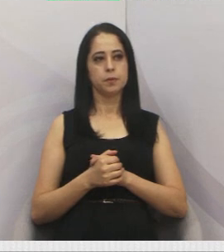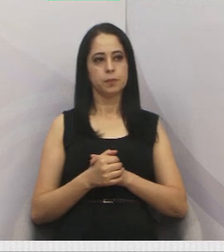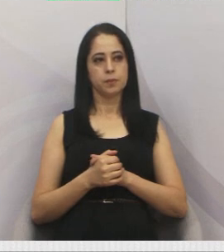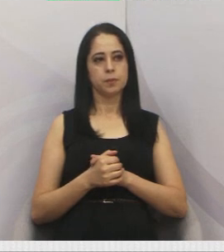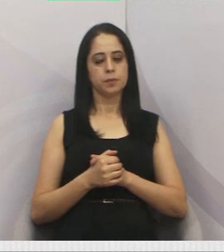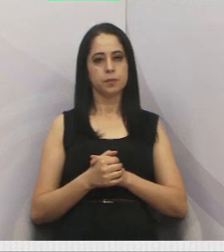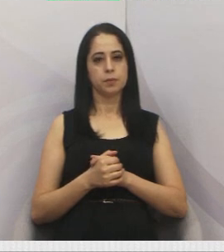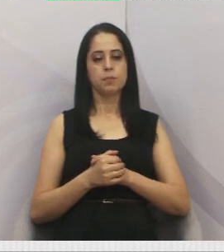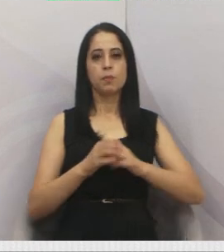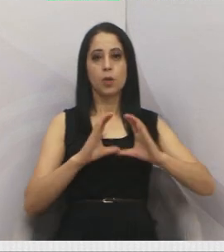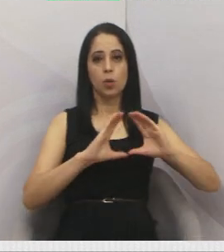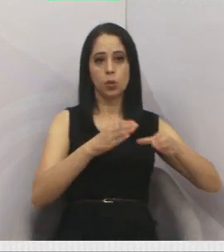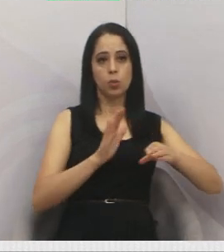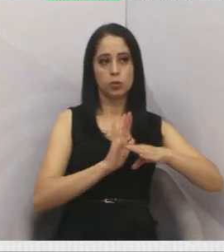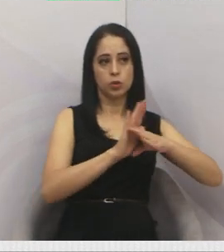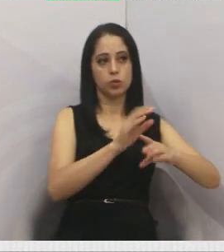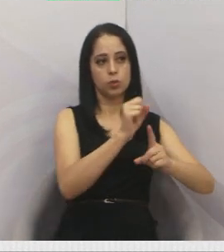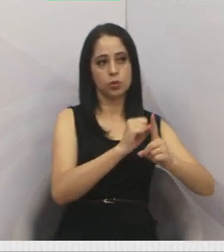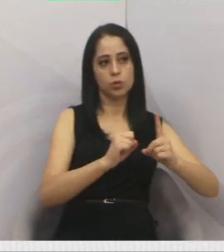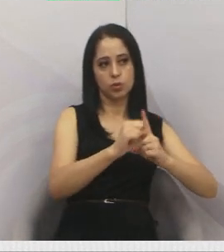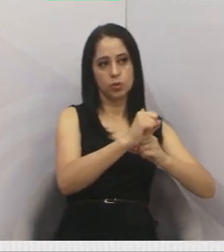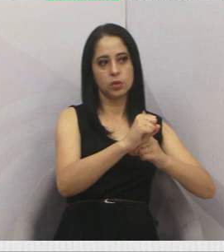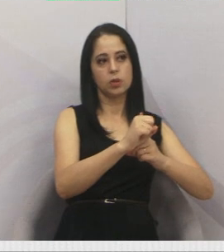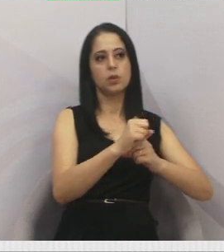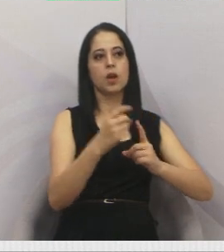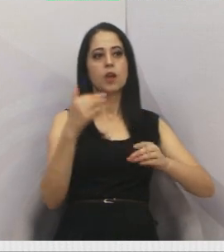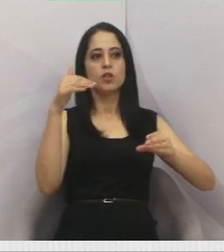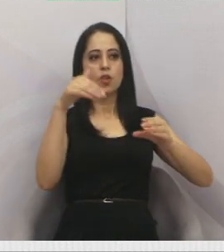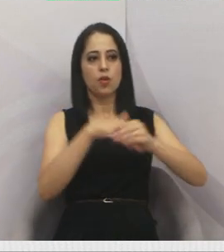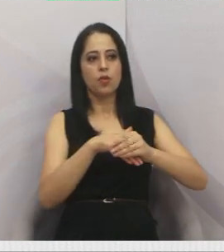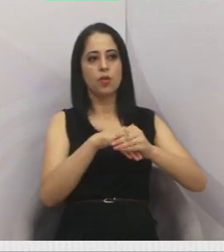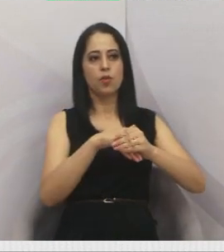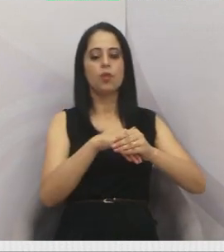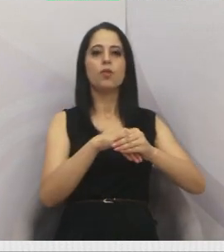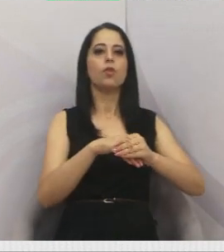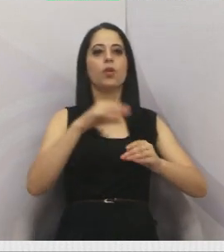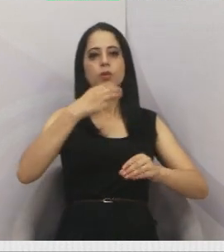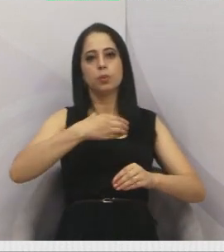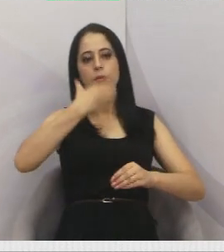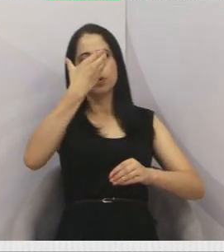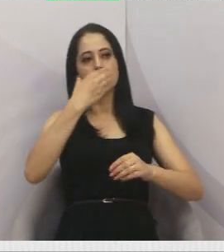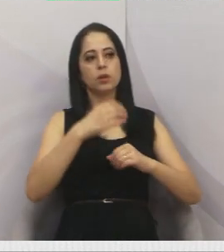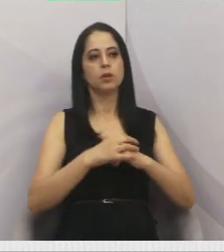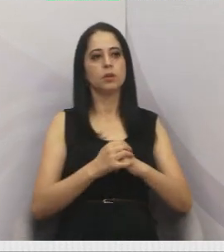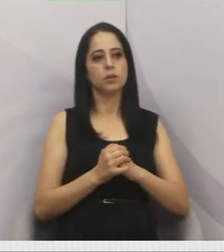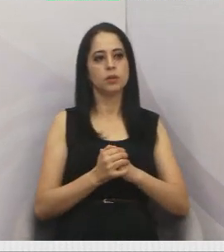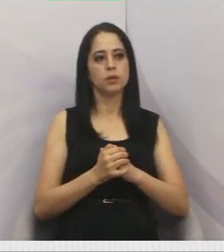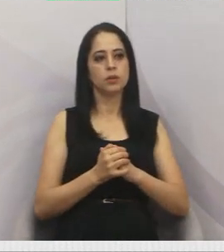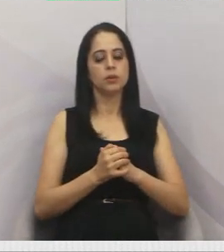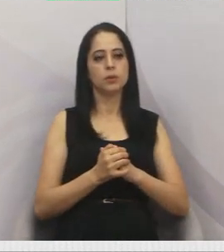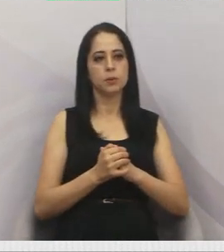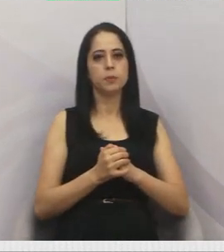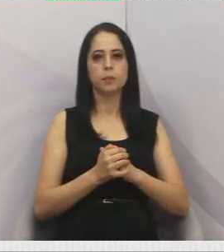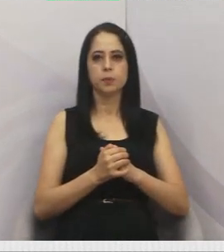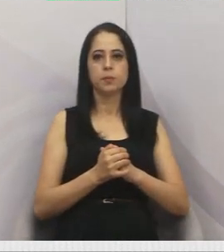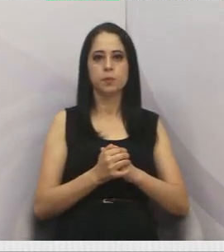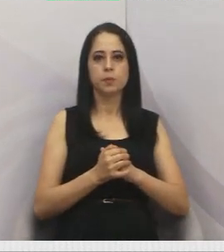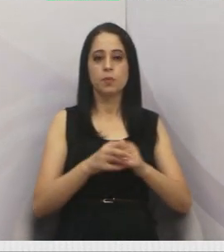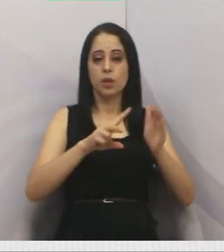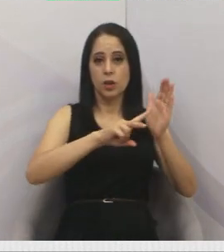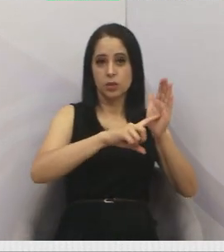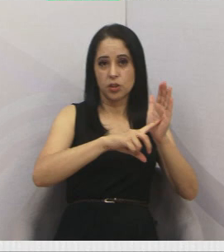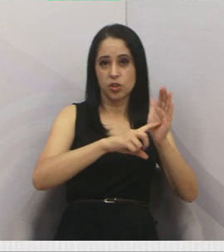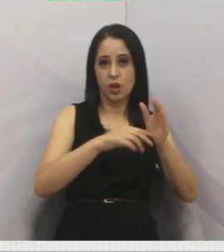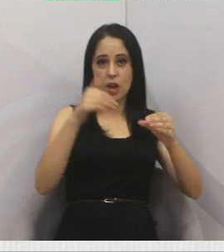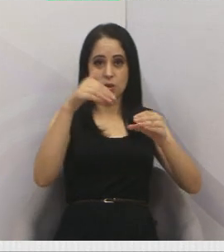Segmento Movimentos Populares. Um voto para a Associação dos Moradores do Jardim Paraíso e Jardim Yolanda. Segmento Entidade de Classe Sindical.